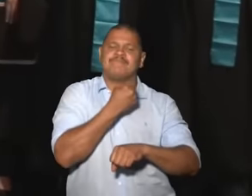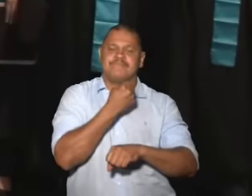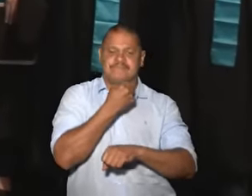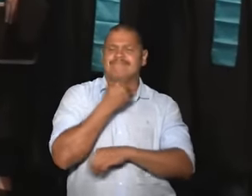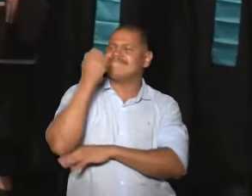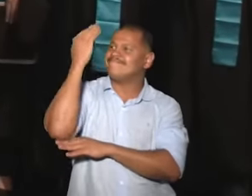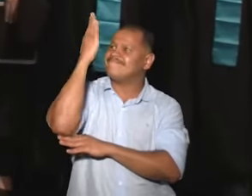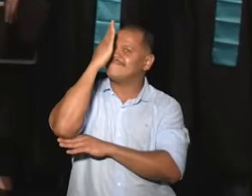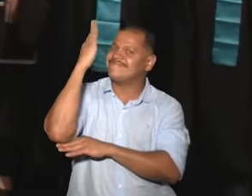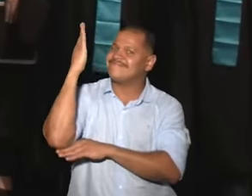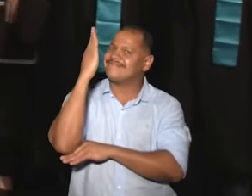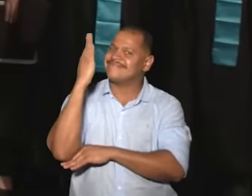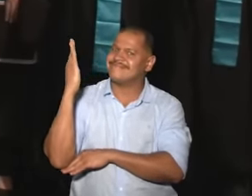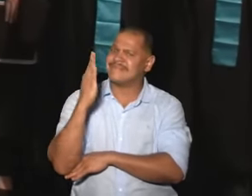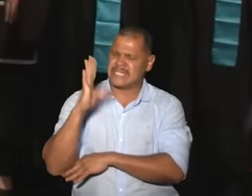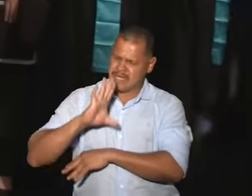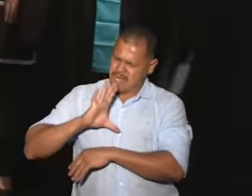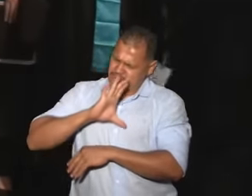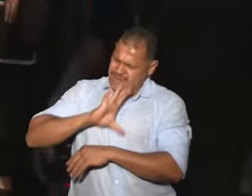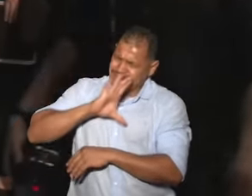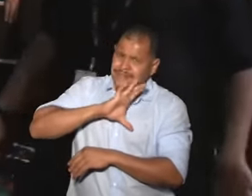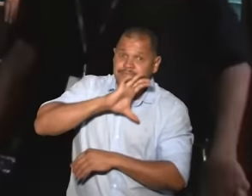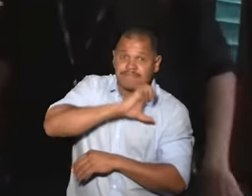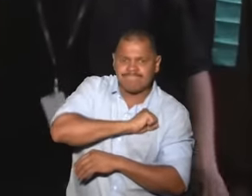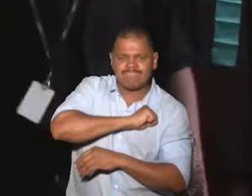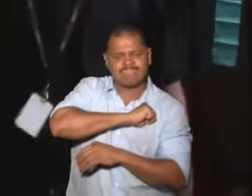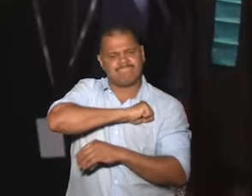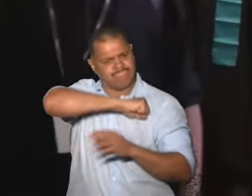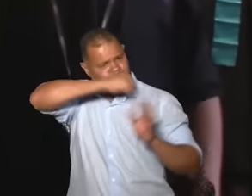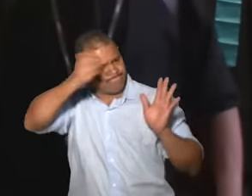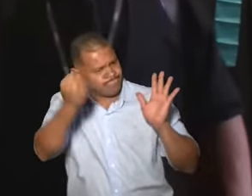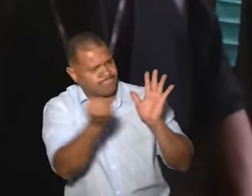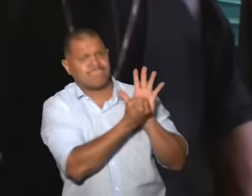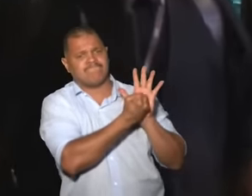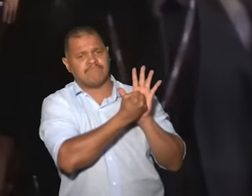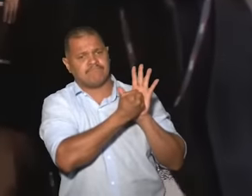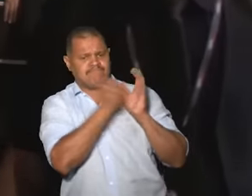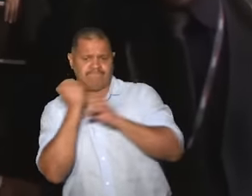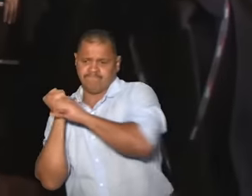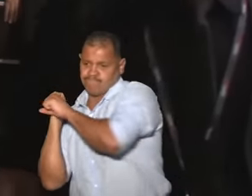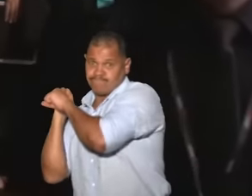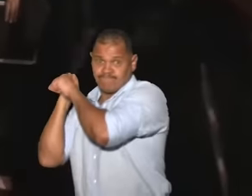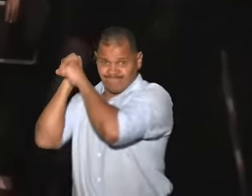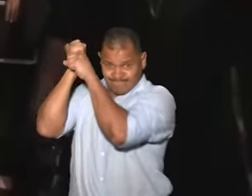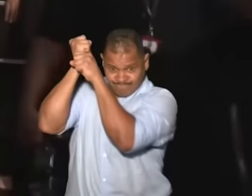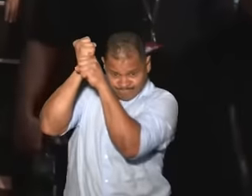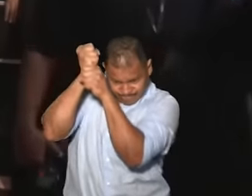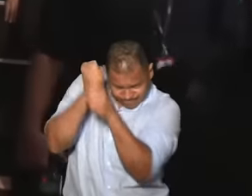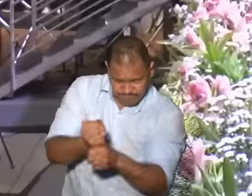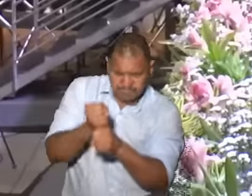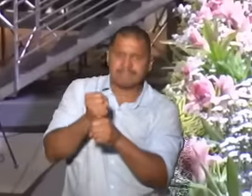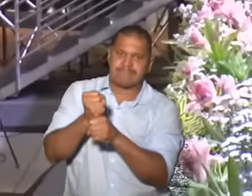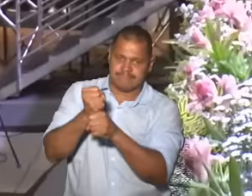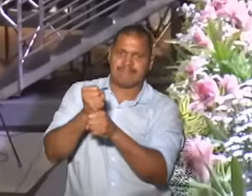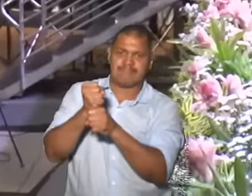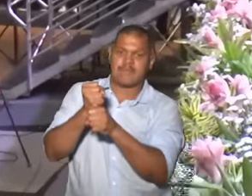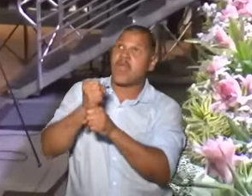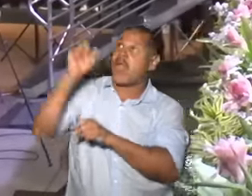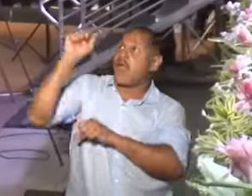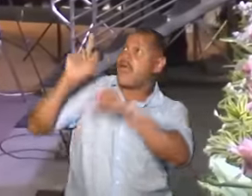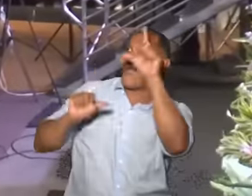salve, Brasil de amor eterno, seja símbolo. O lábaro que